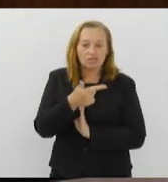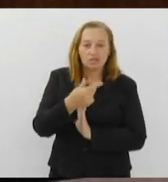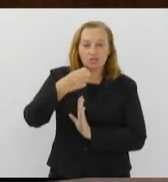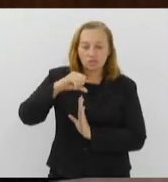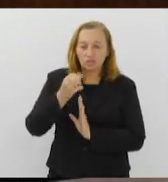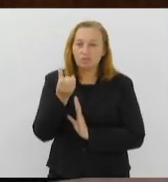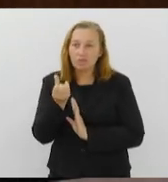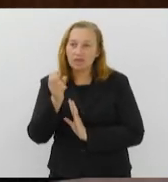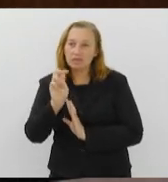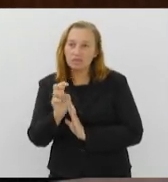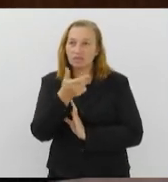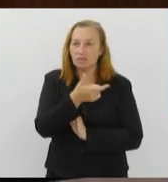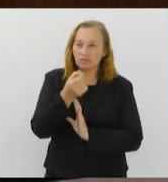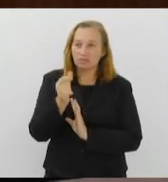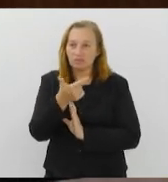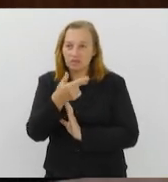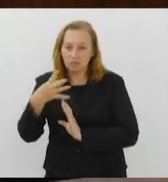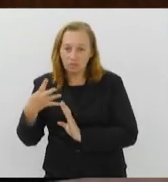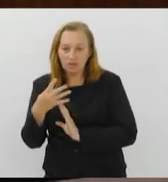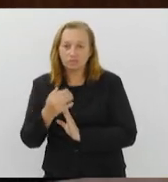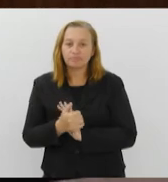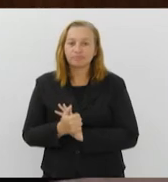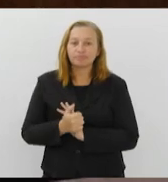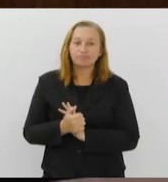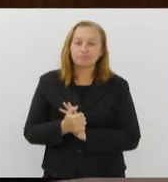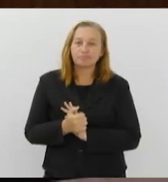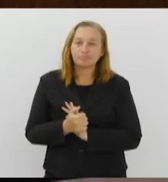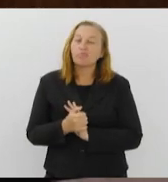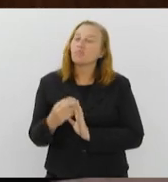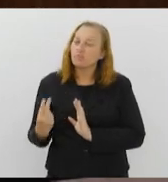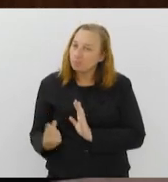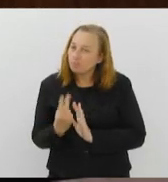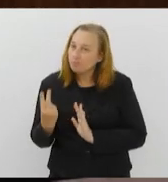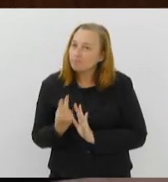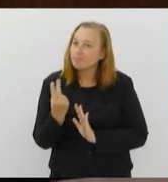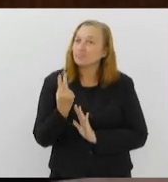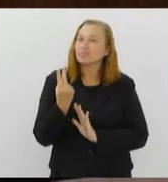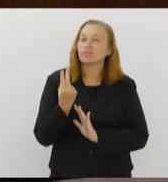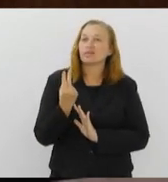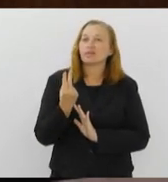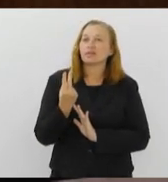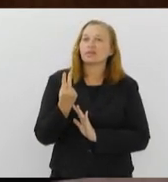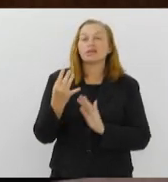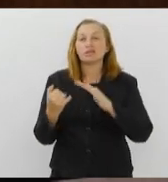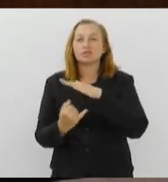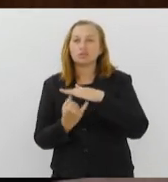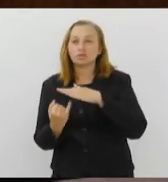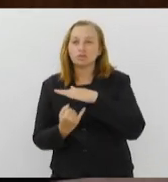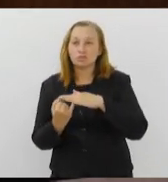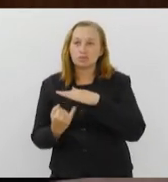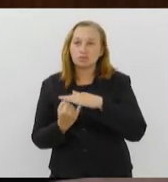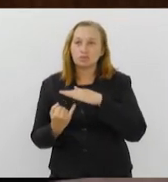2965 de 2024, aonde com isso vai valorizar as entidades